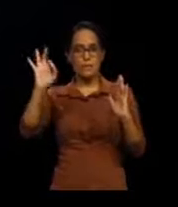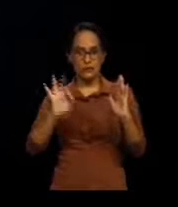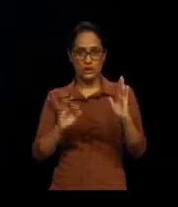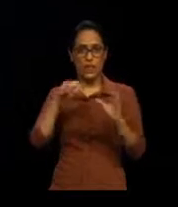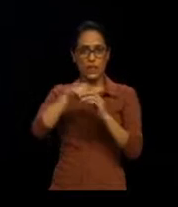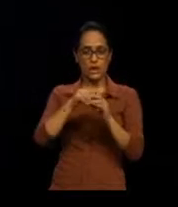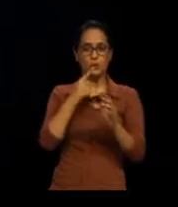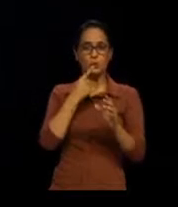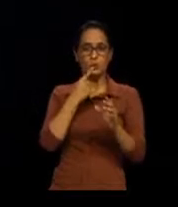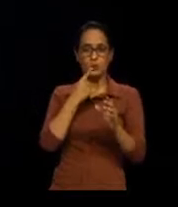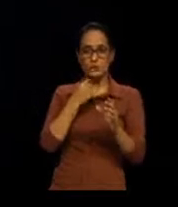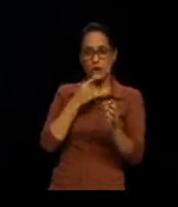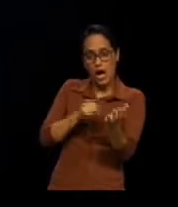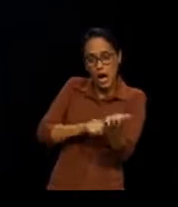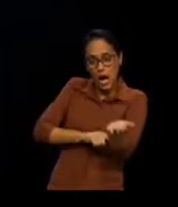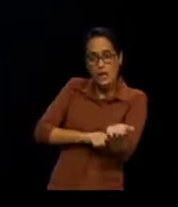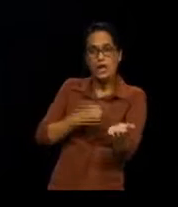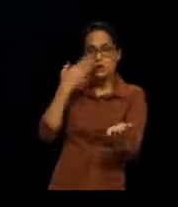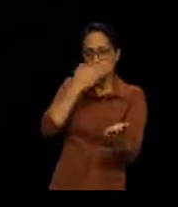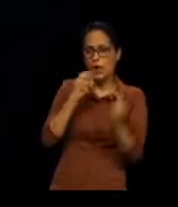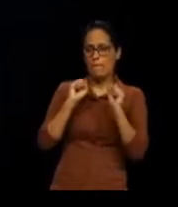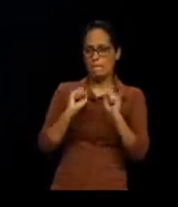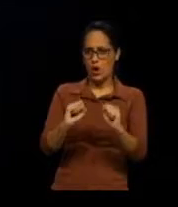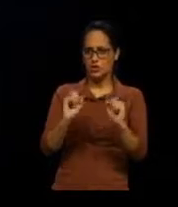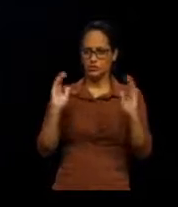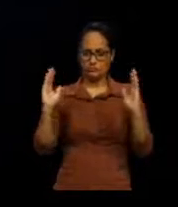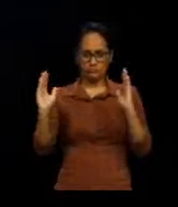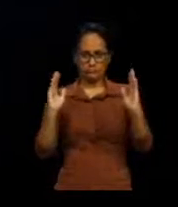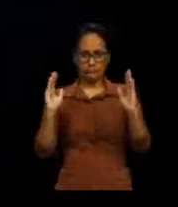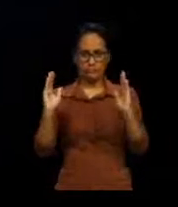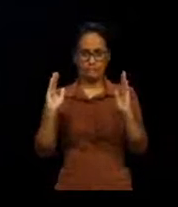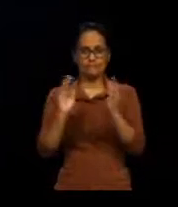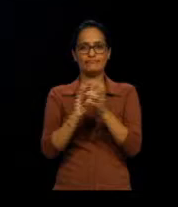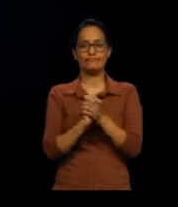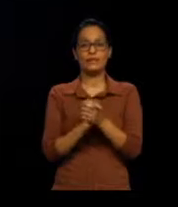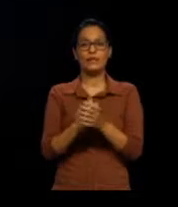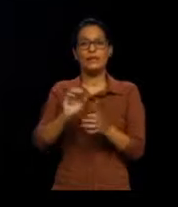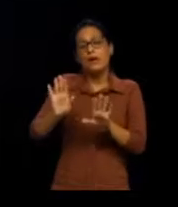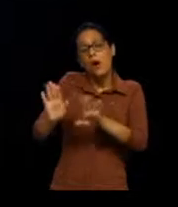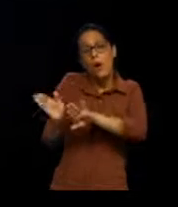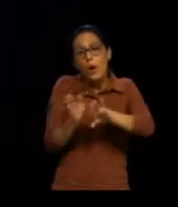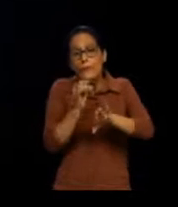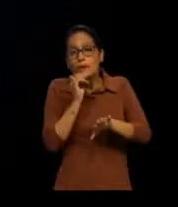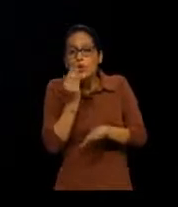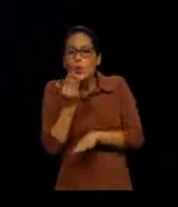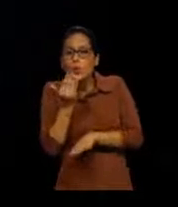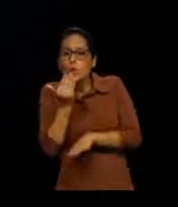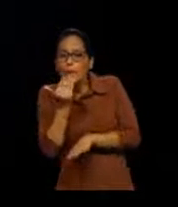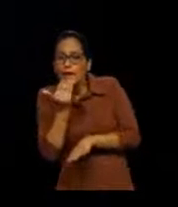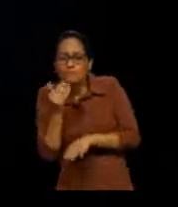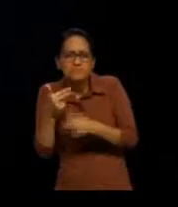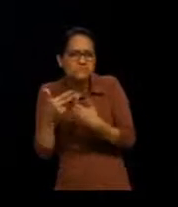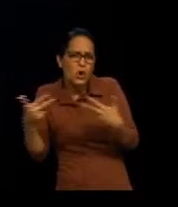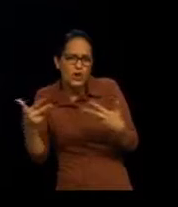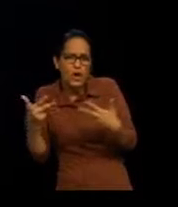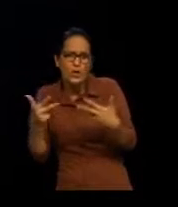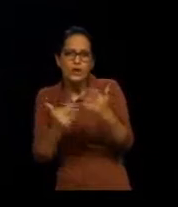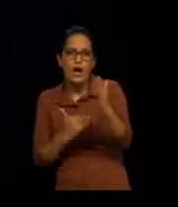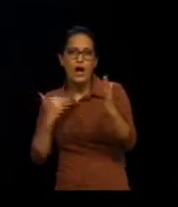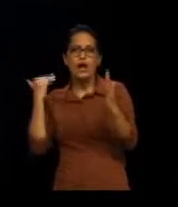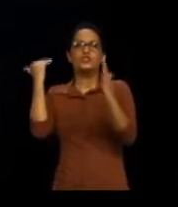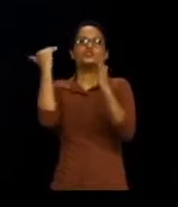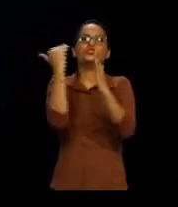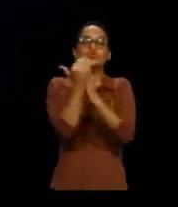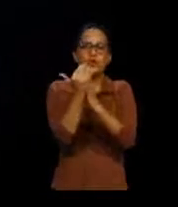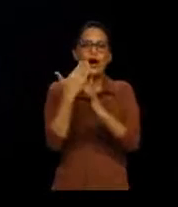normal, né? O nível de glicose, então, ele vai subir. Quando ele sobe, esse nível de glicose sobe após